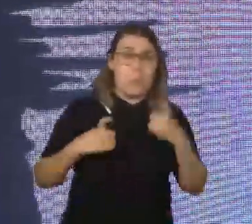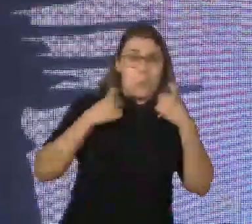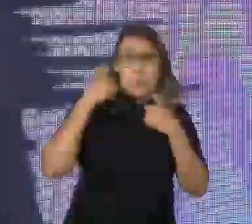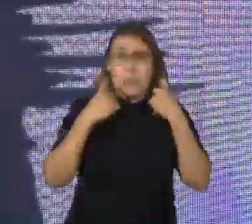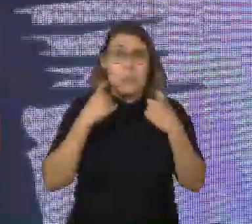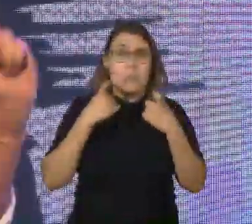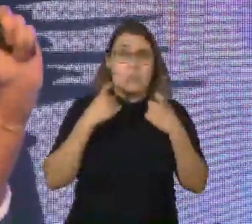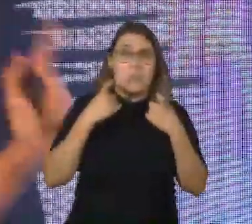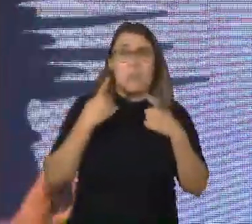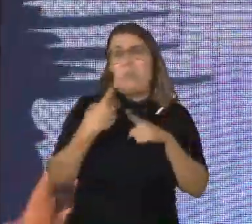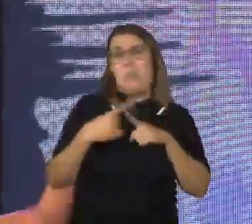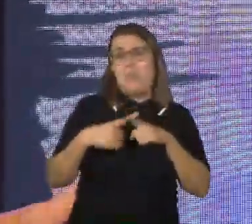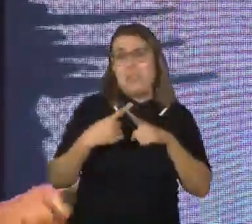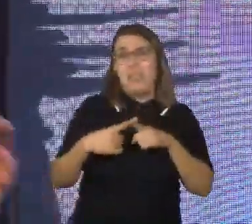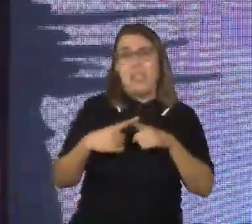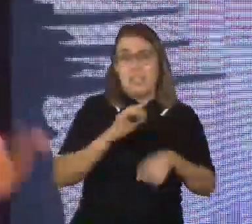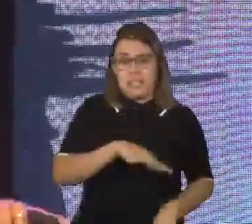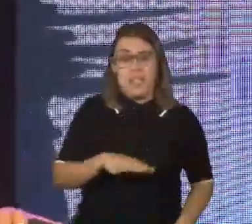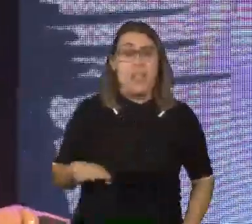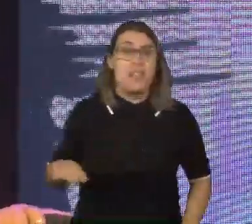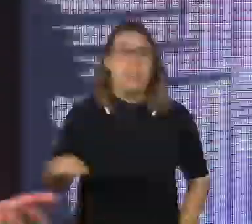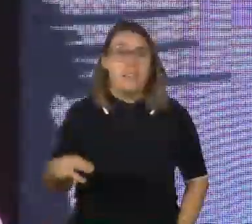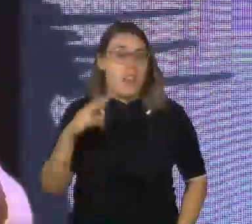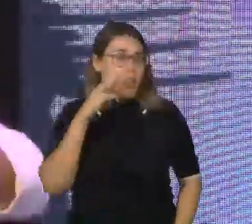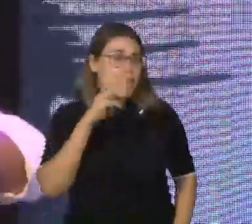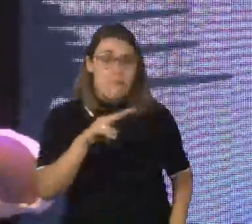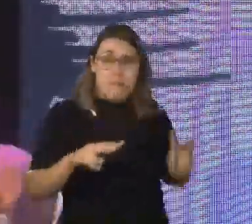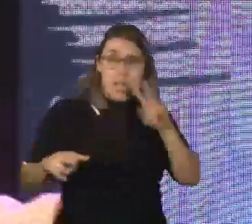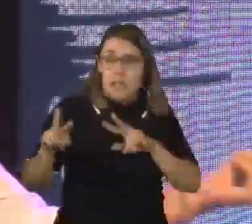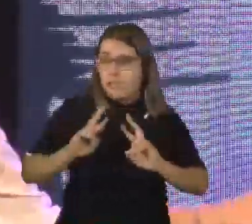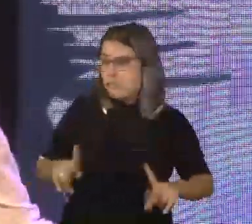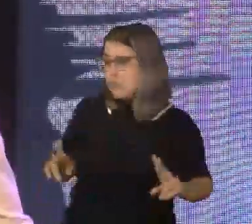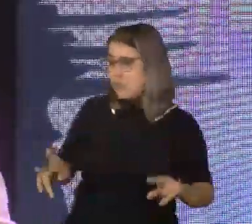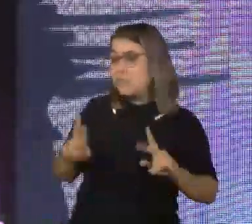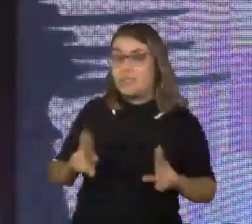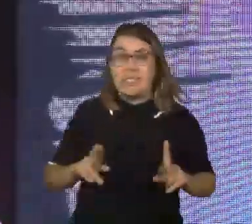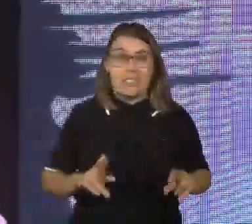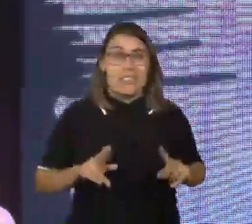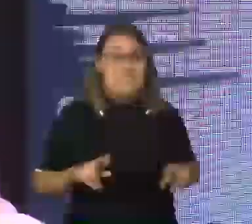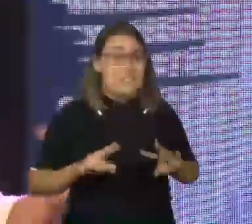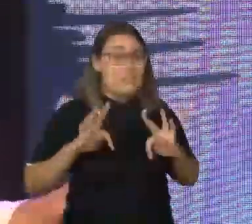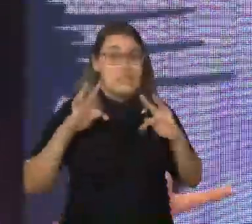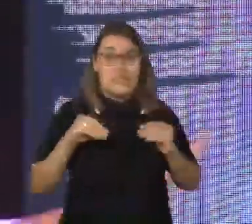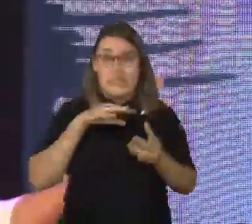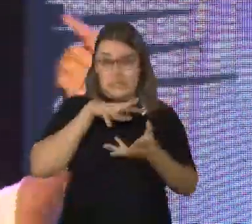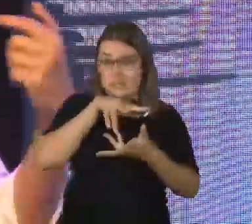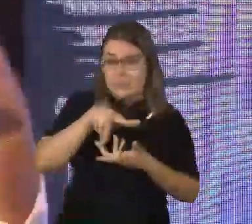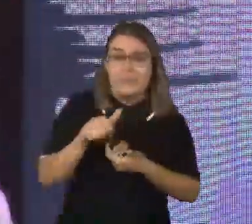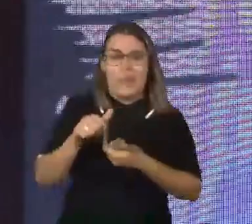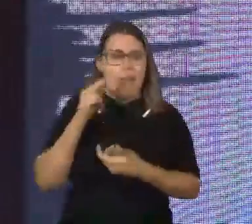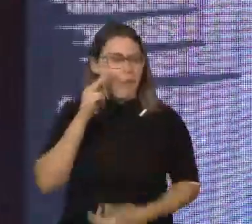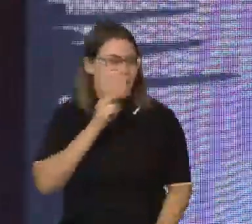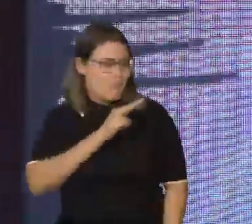Por quê? Porque a criança, ela enxerga as diferenças como toda todas as diferenças do mundo. Ela não olha para um colega